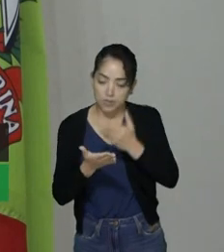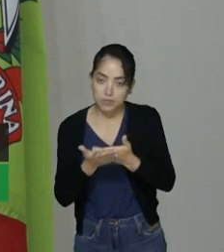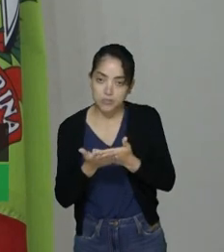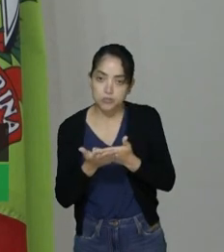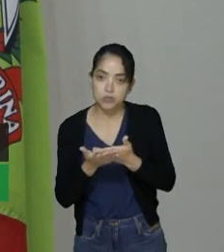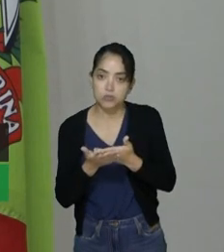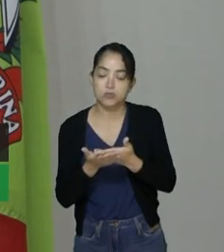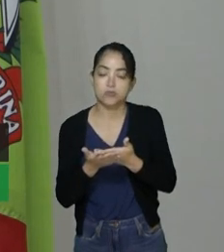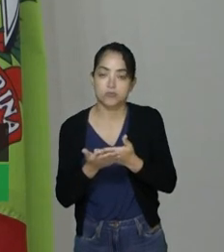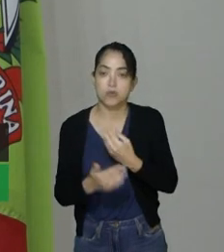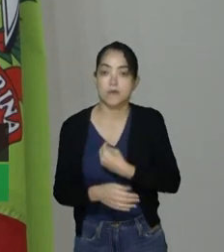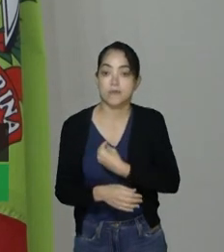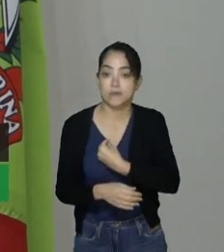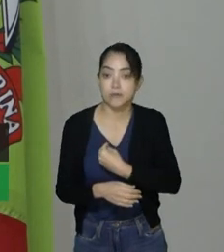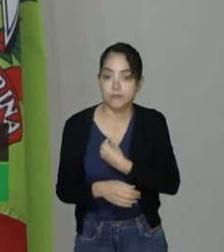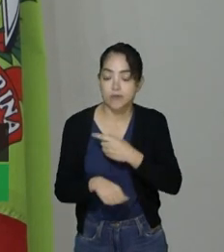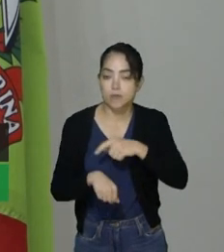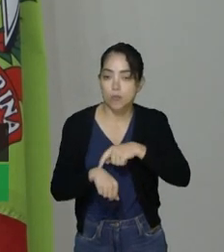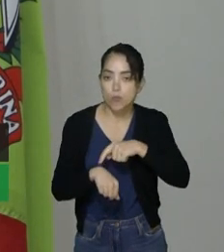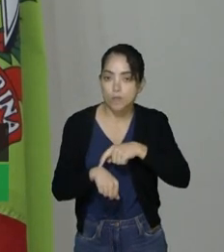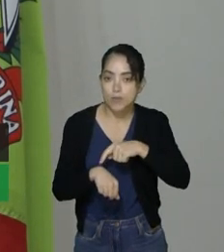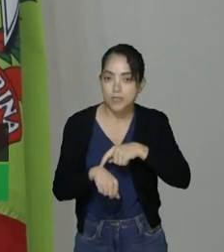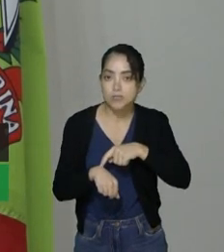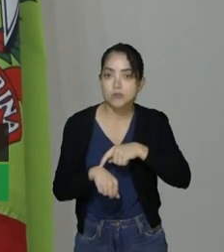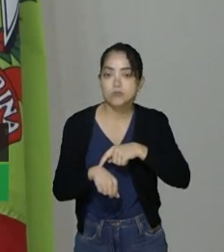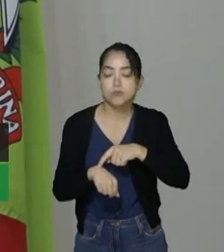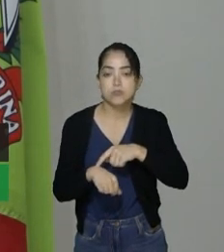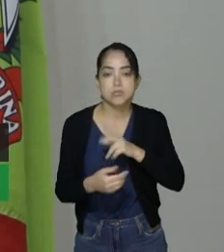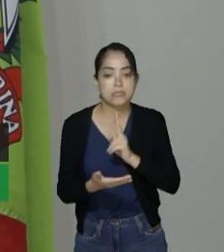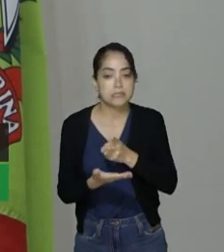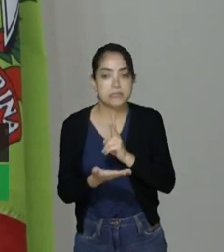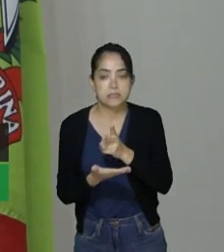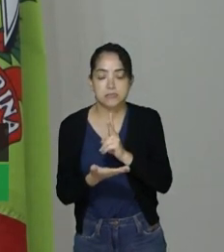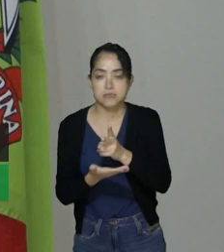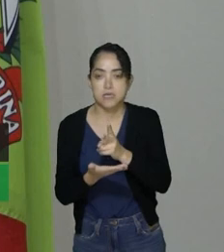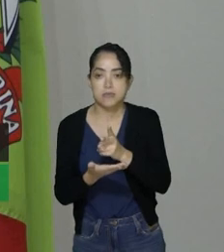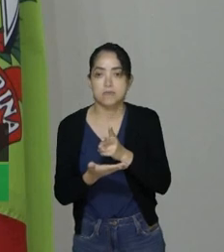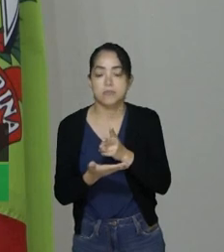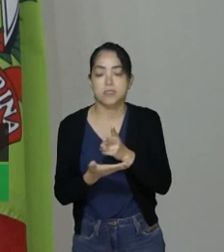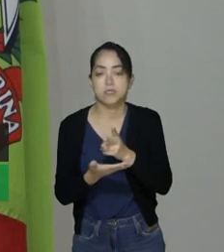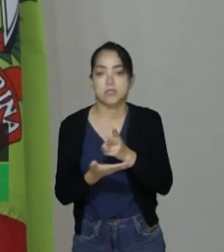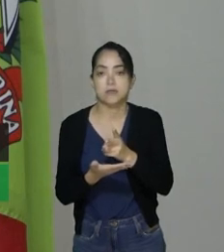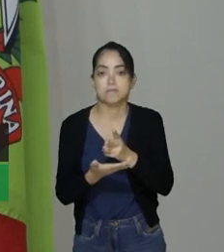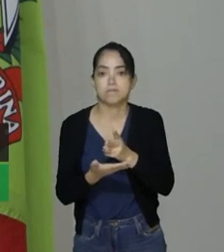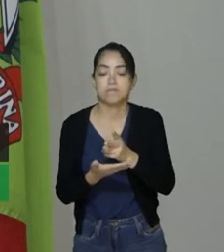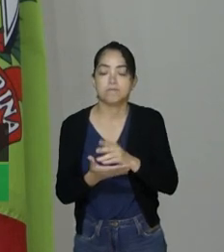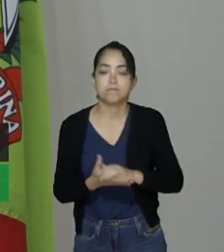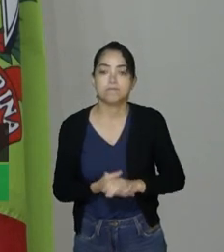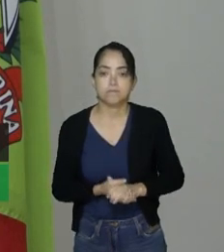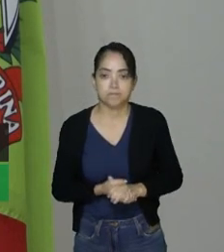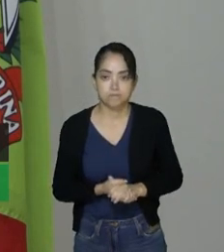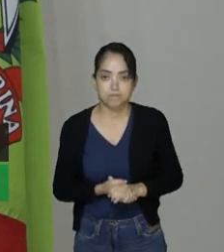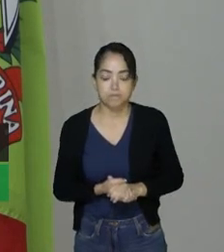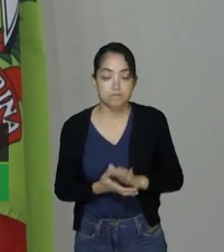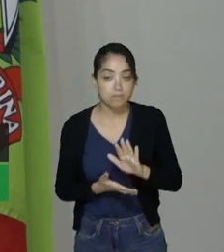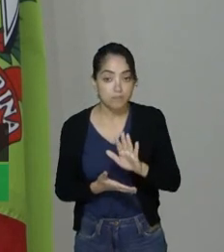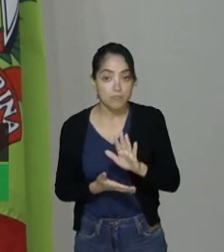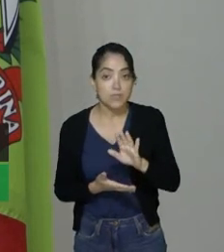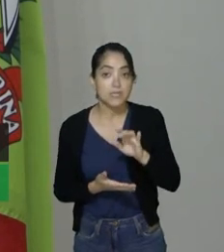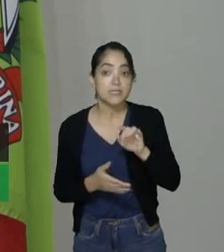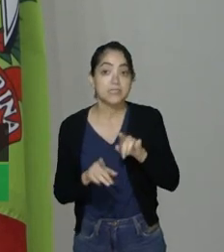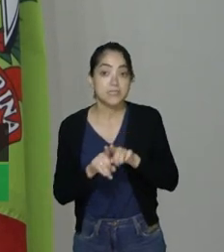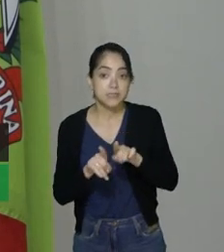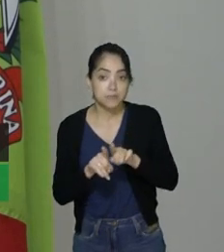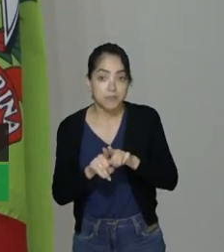e pude viver momentos que eu vou levar para sempre na memória. E aqui dentro também eu